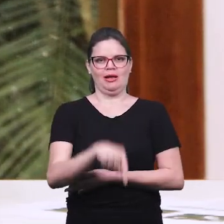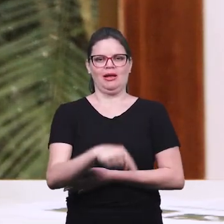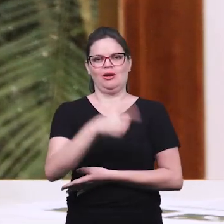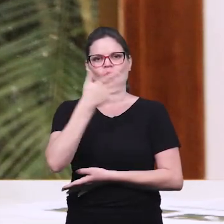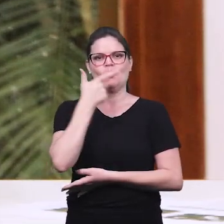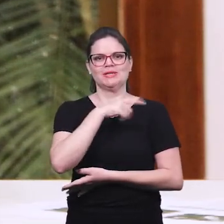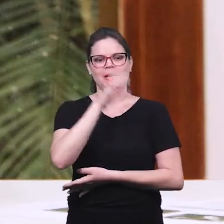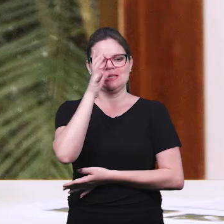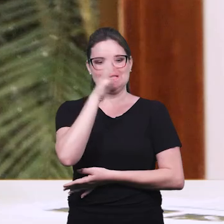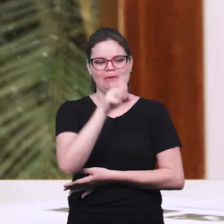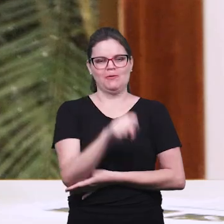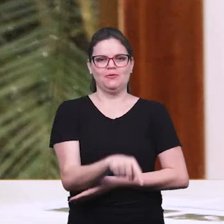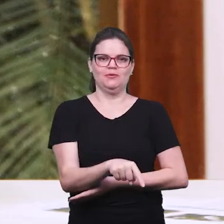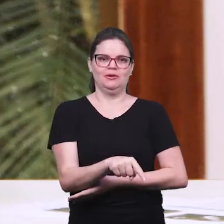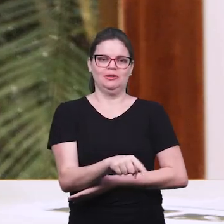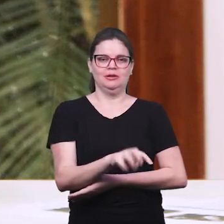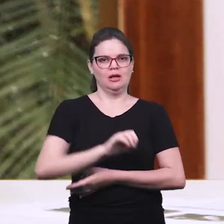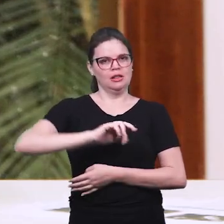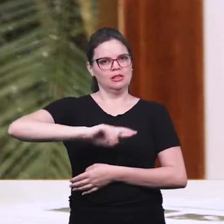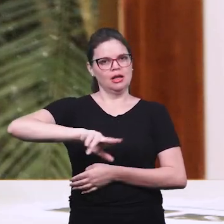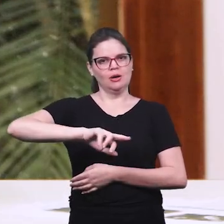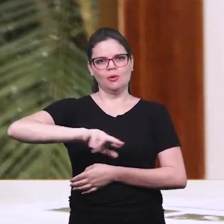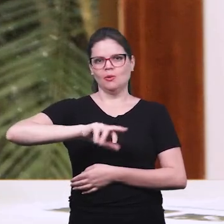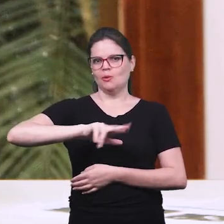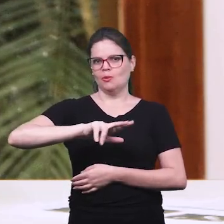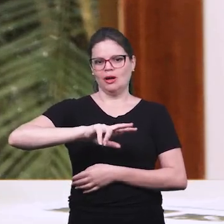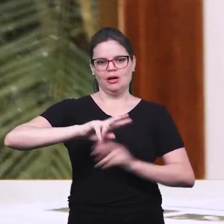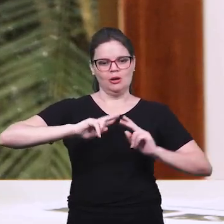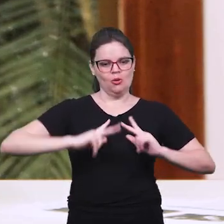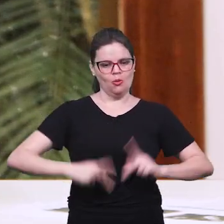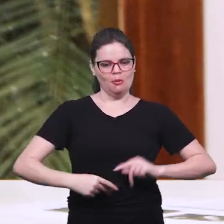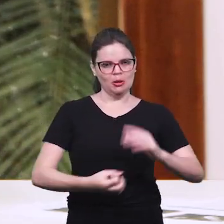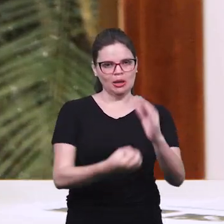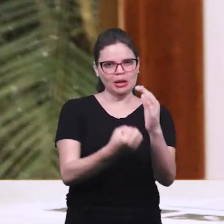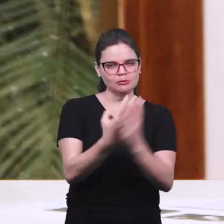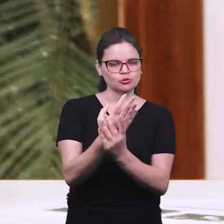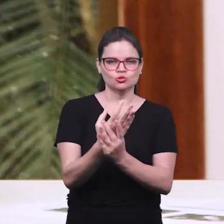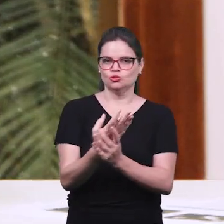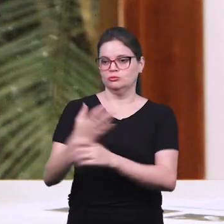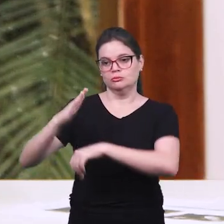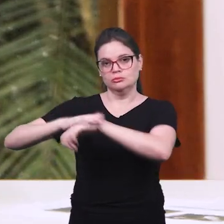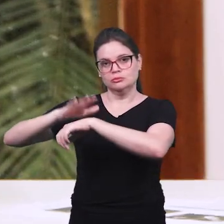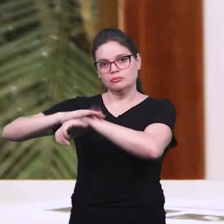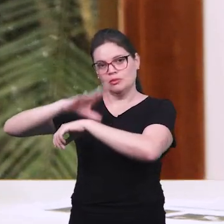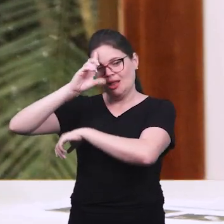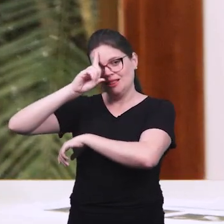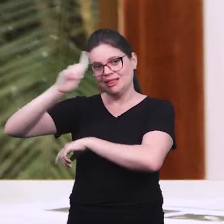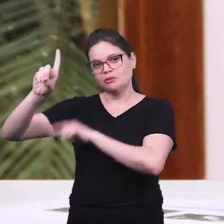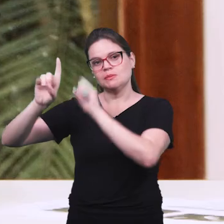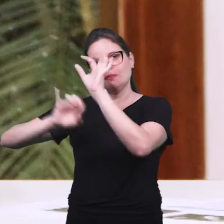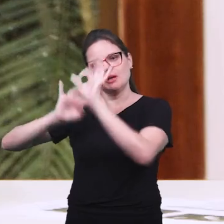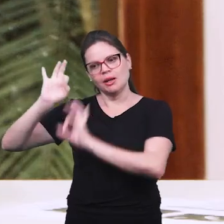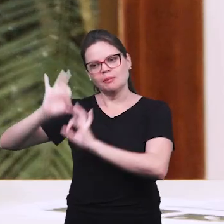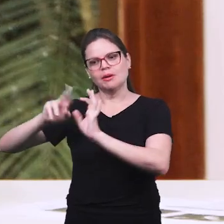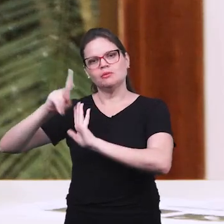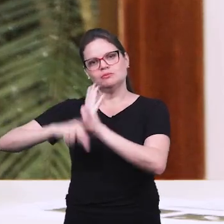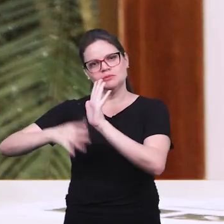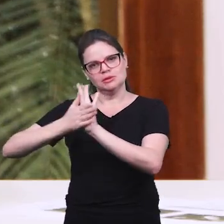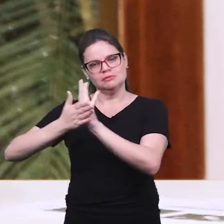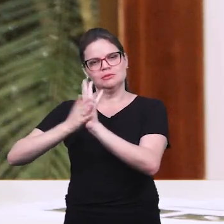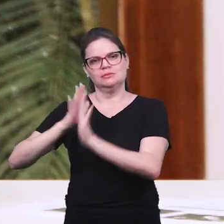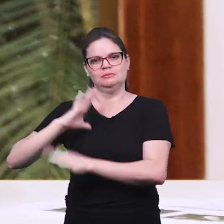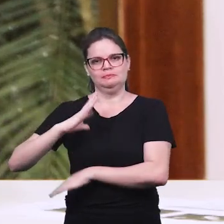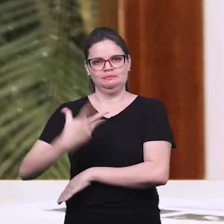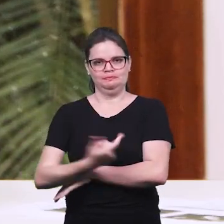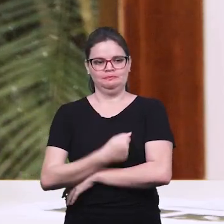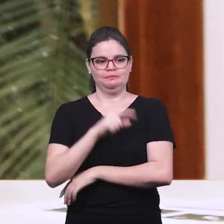plano não provém do homem, provém dele mesmo. Ele mesmo deu a providência. A partir de Adão